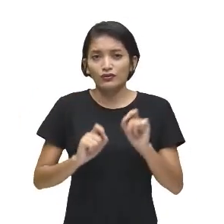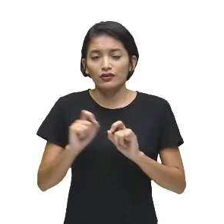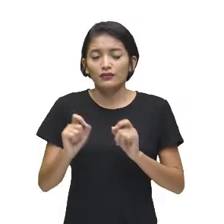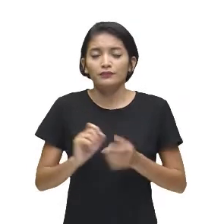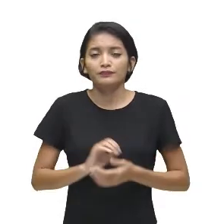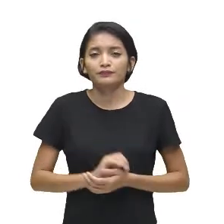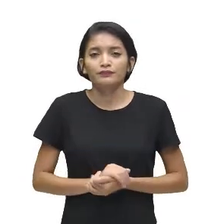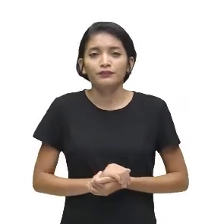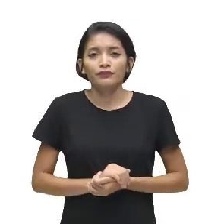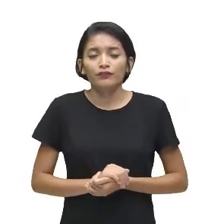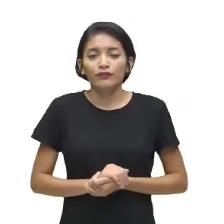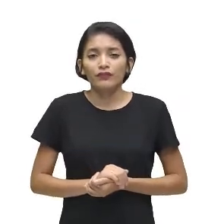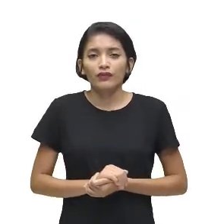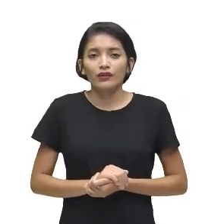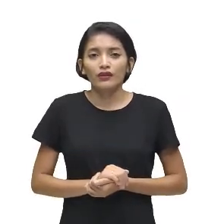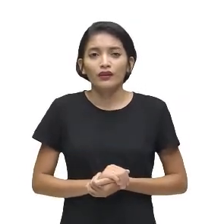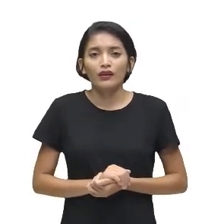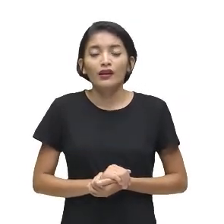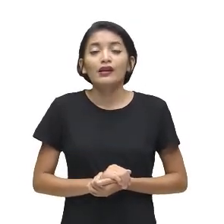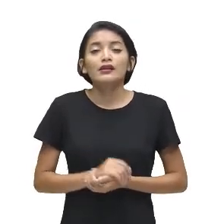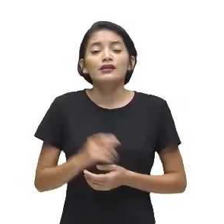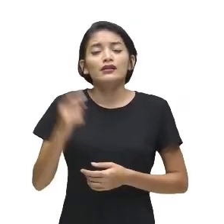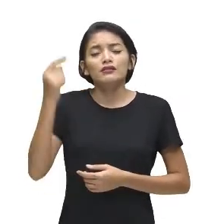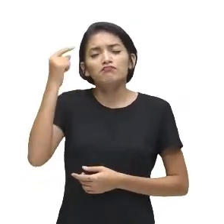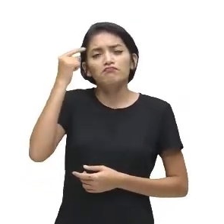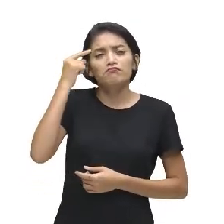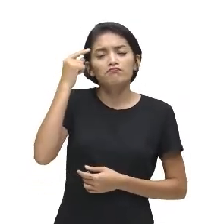ele tem, na verdade, essa condição